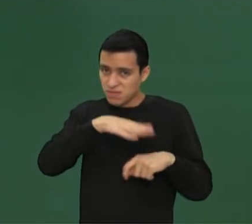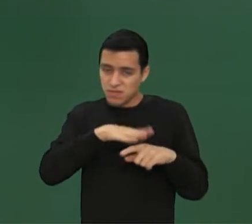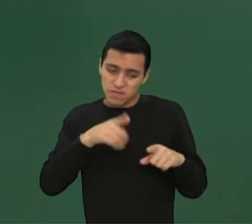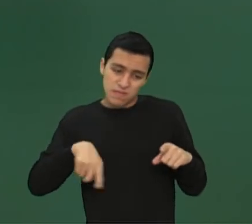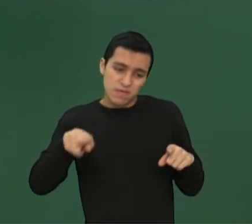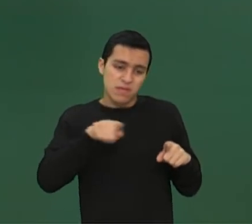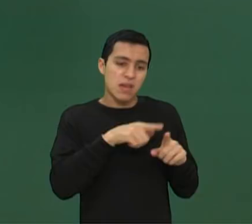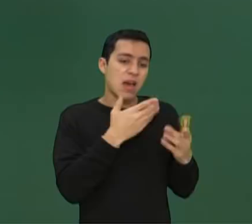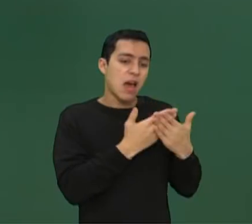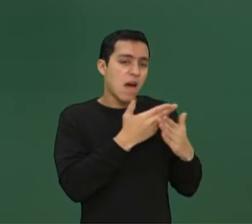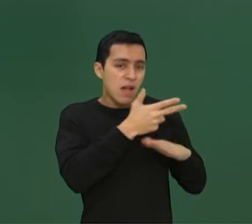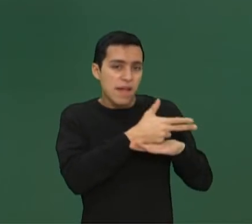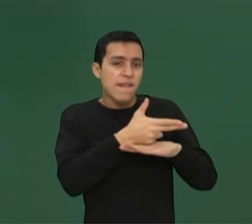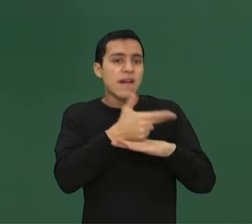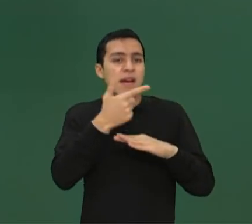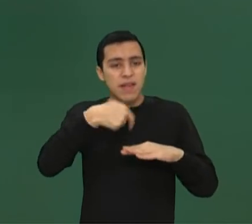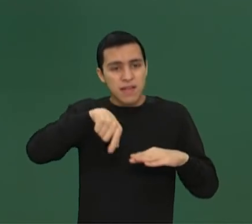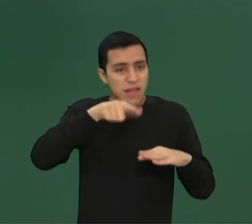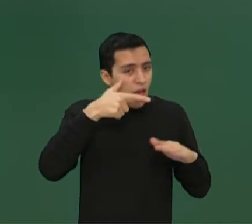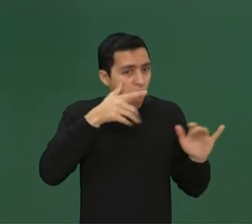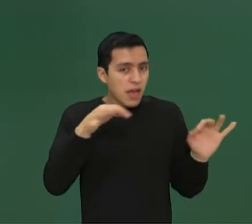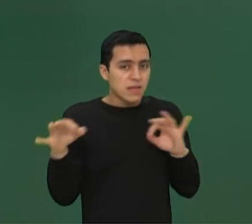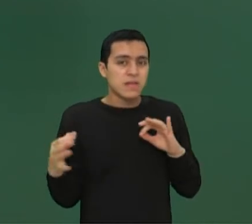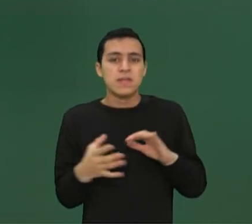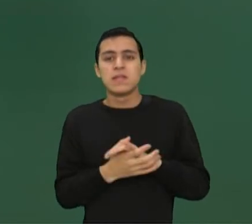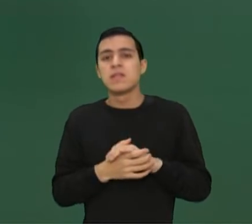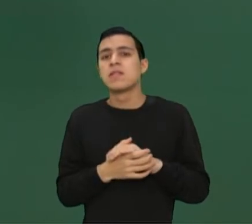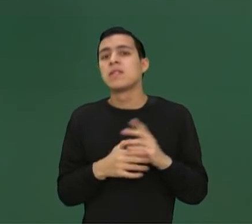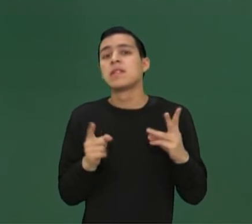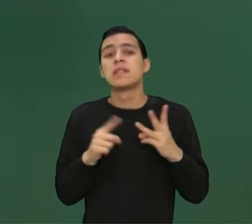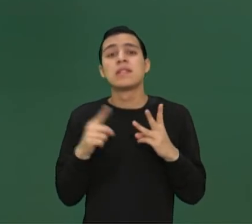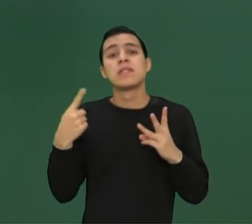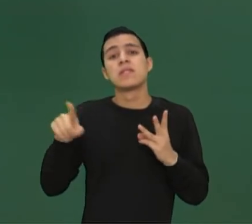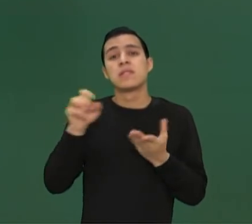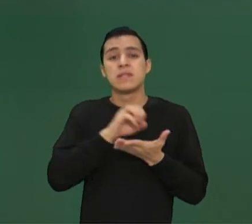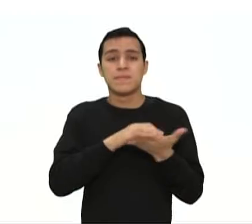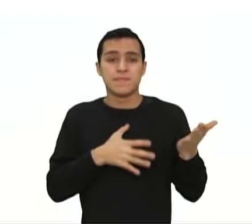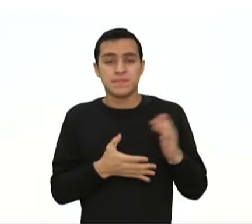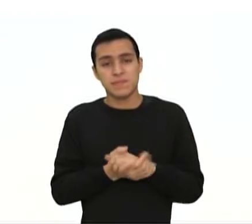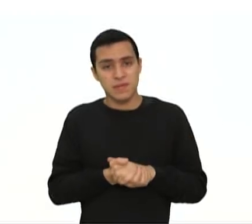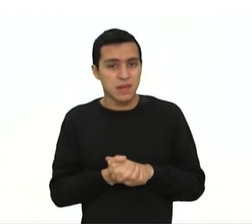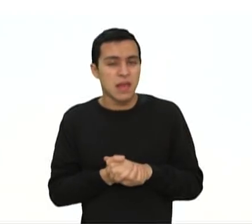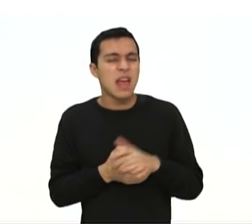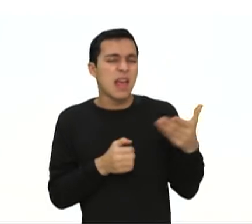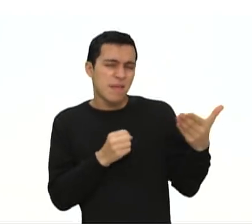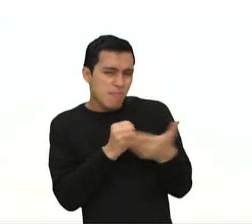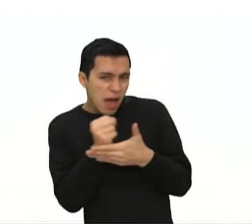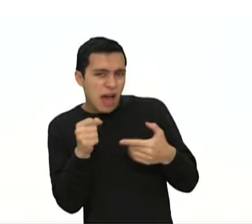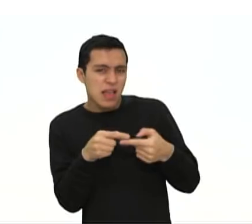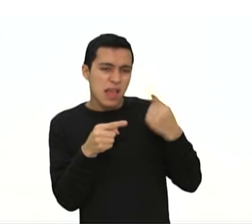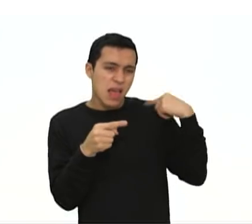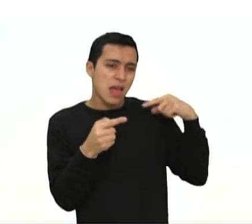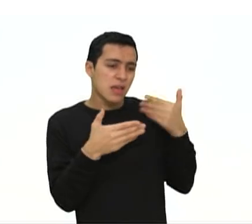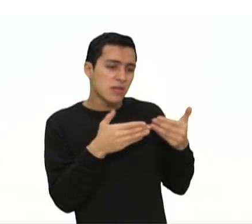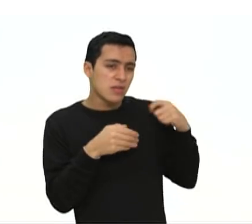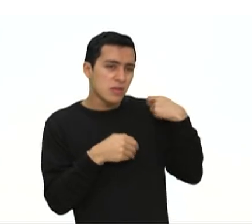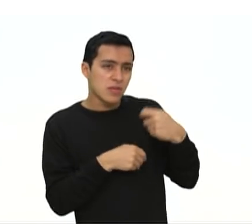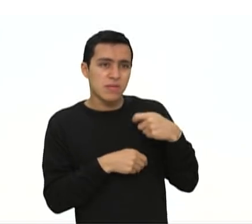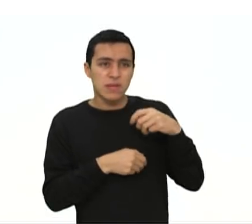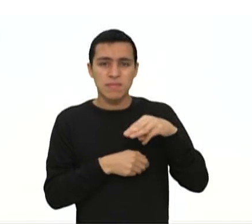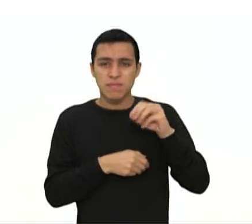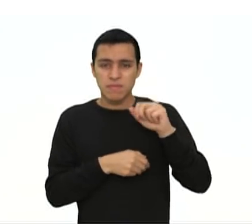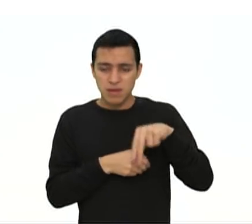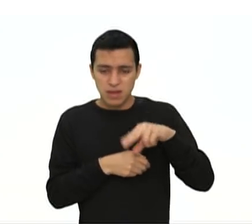aulas gravadas e assistir. Nossa terceira e última atividade. Ó. Com base no que estudamos sobre o Mancala,